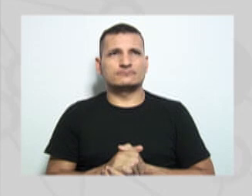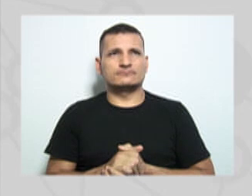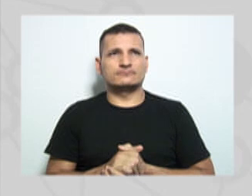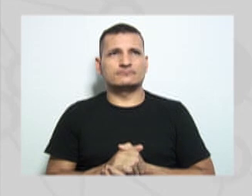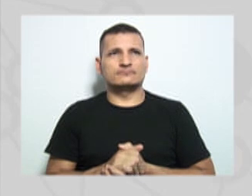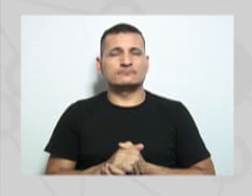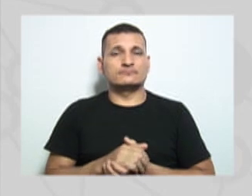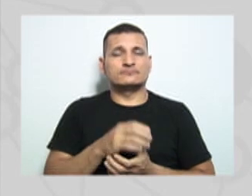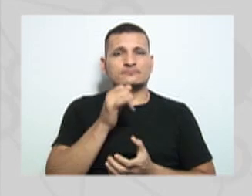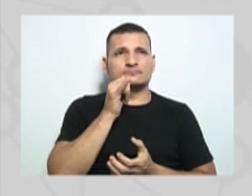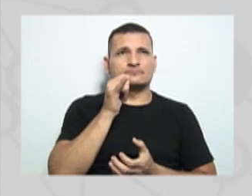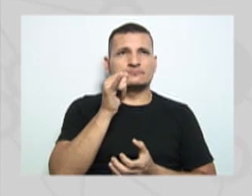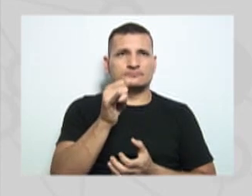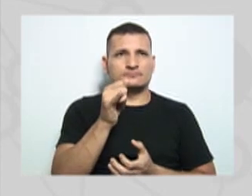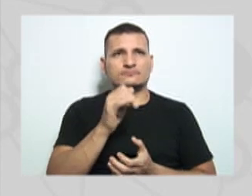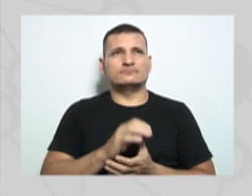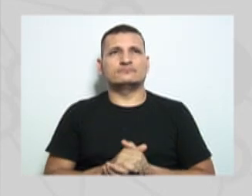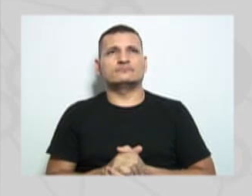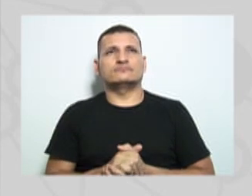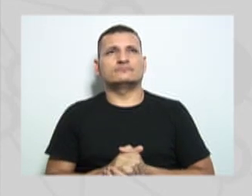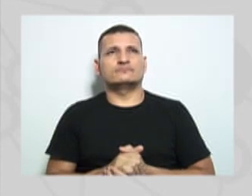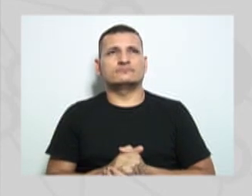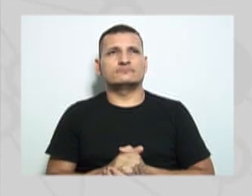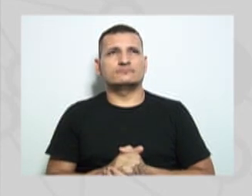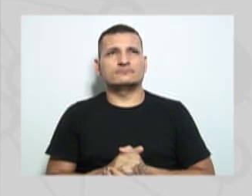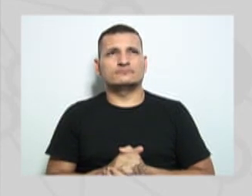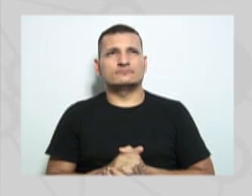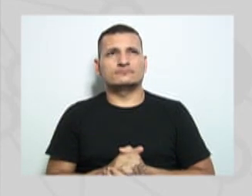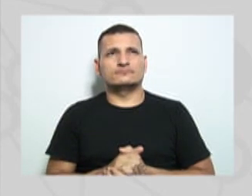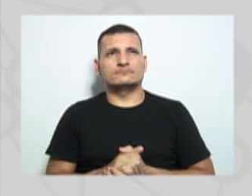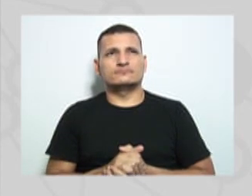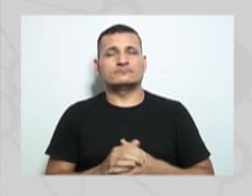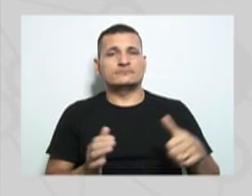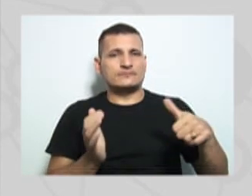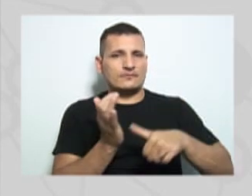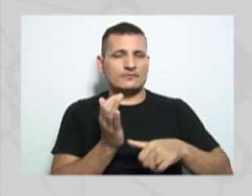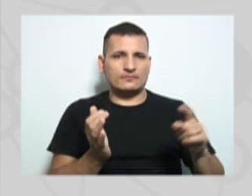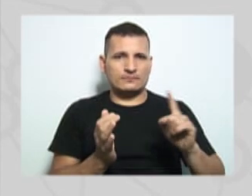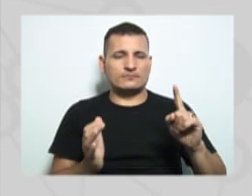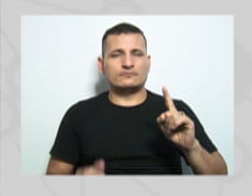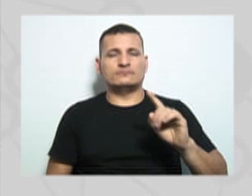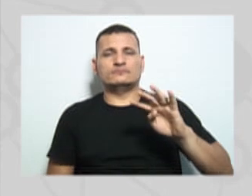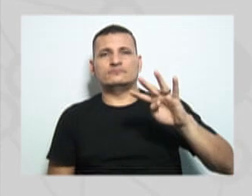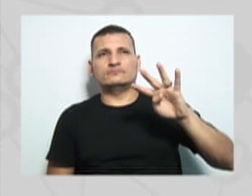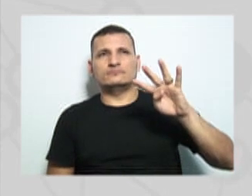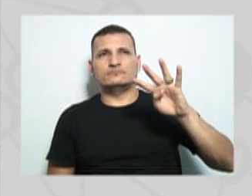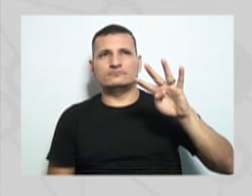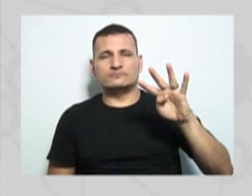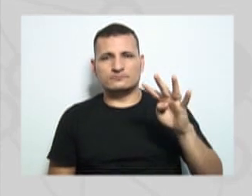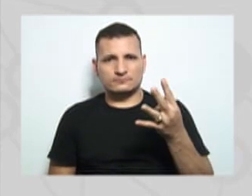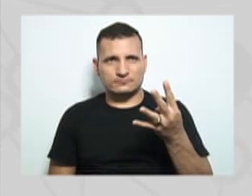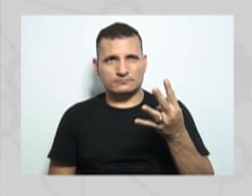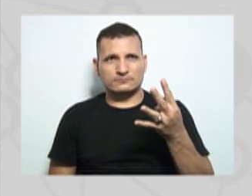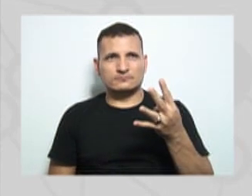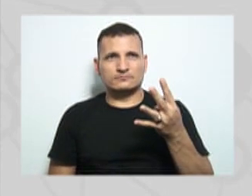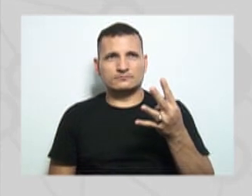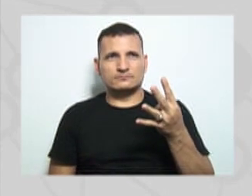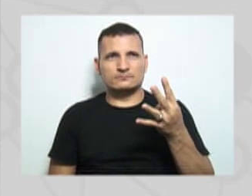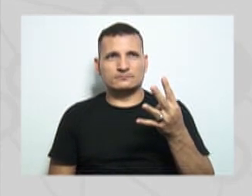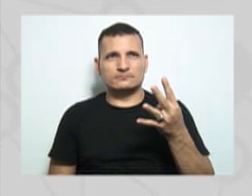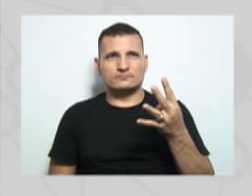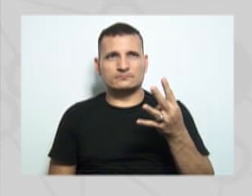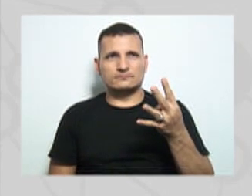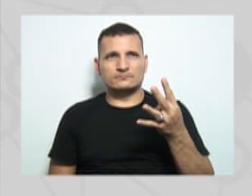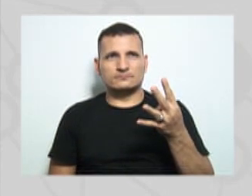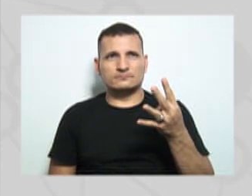Se fosse, aí eu vou e pego. A receita bruta dos atos não cooperados que eu tive daquele imposto foi quanto? 4 mil.